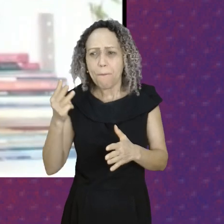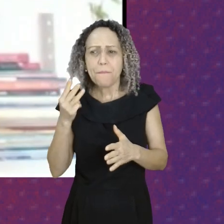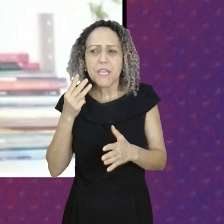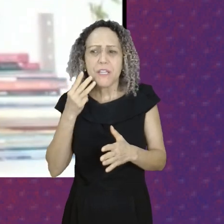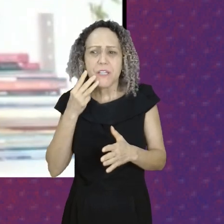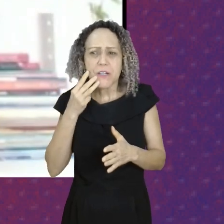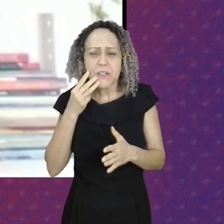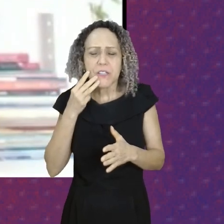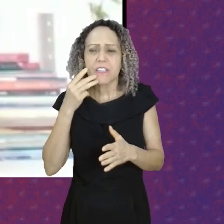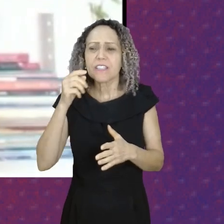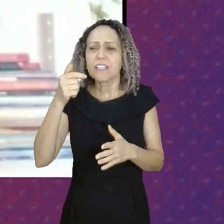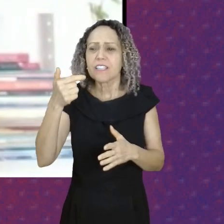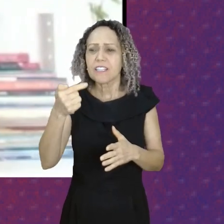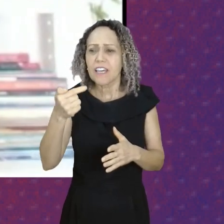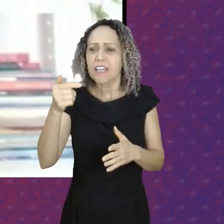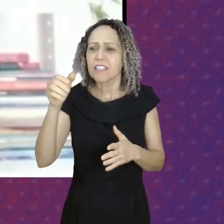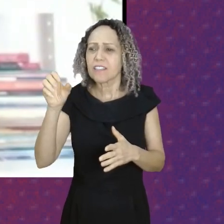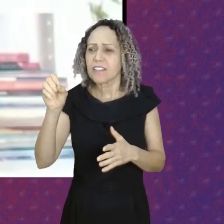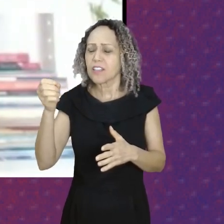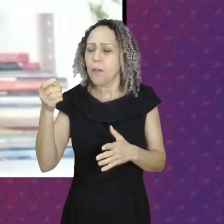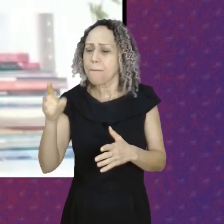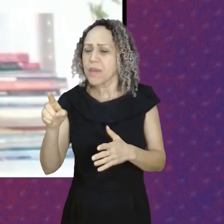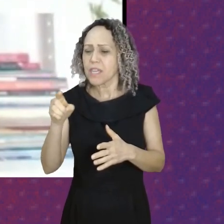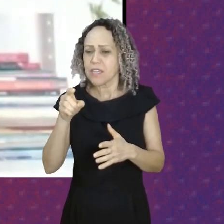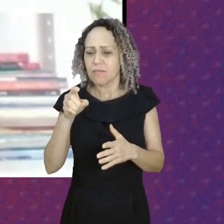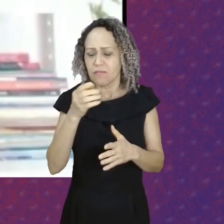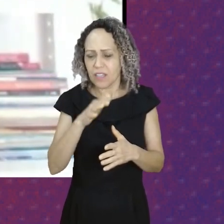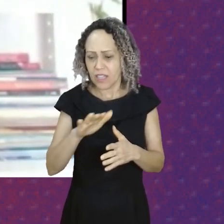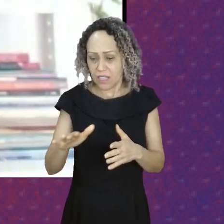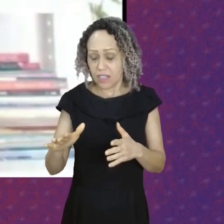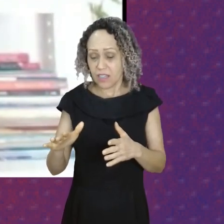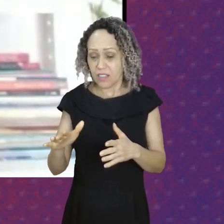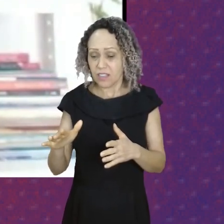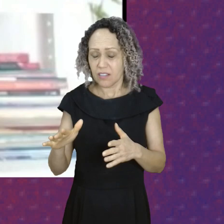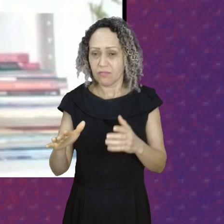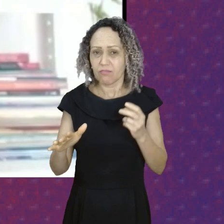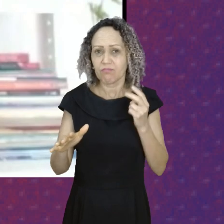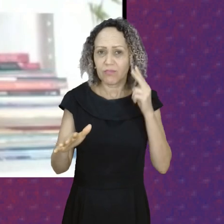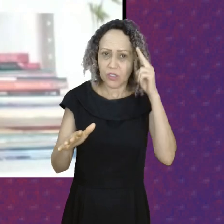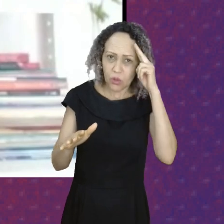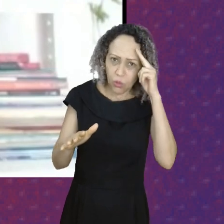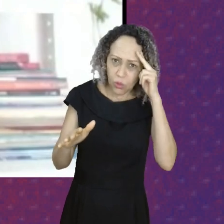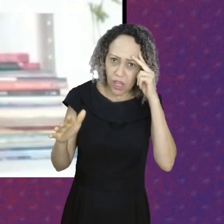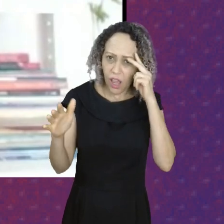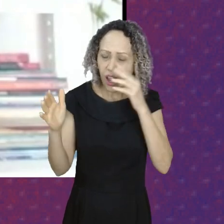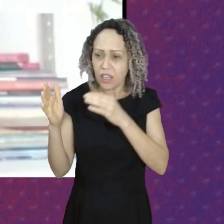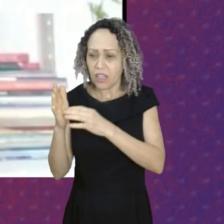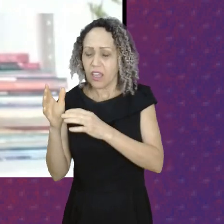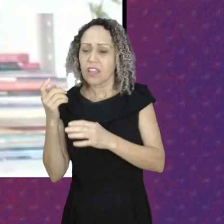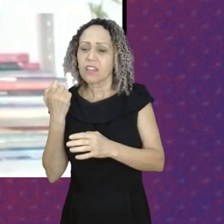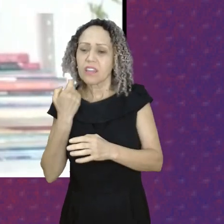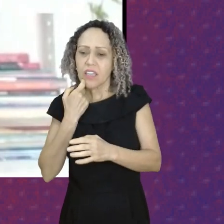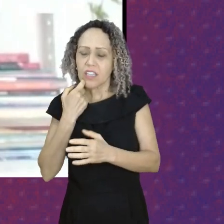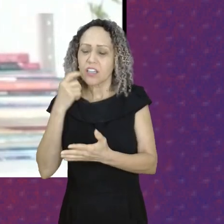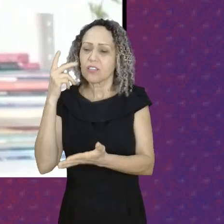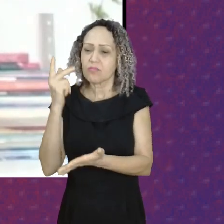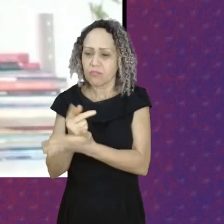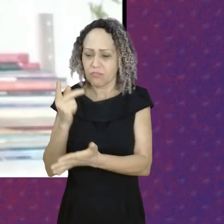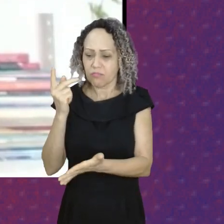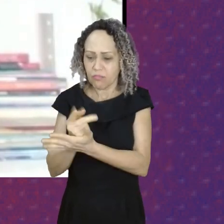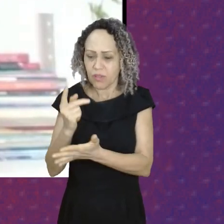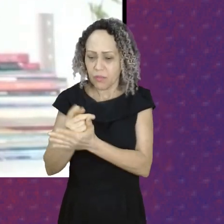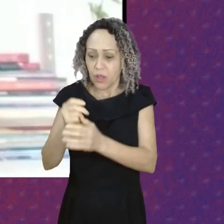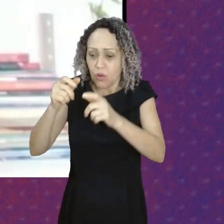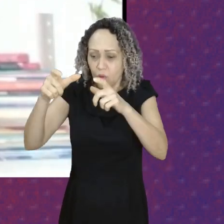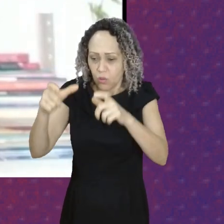8.700.000 dessas crianças permaneciam de segunda a sexta-feira no mesmo local, com a mesma